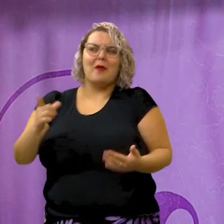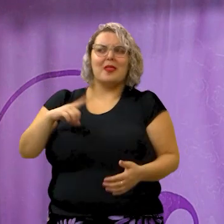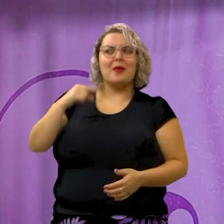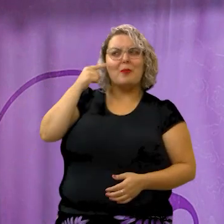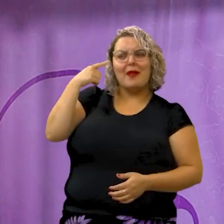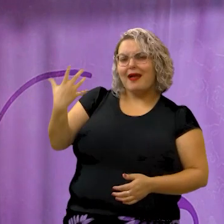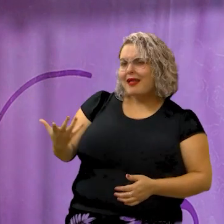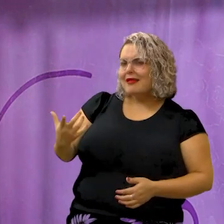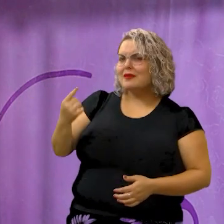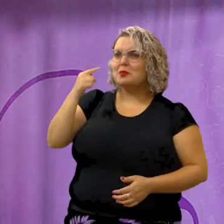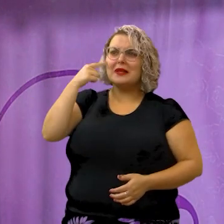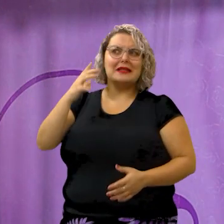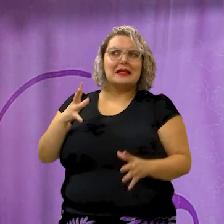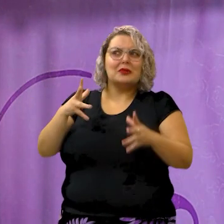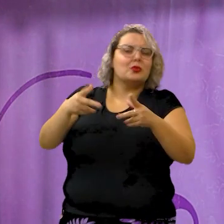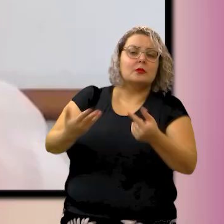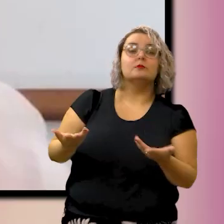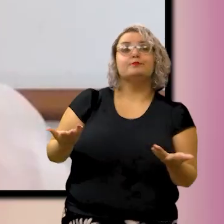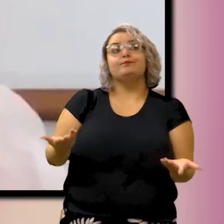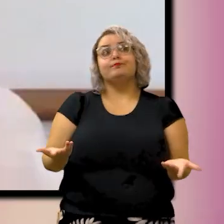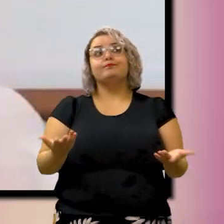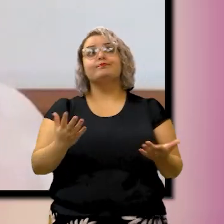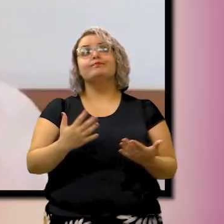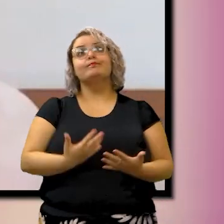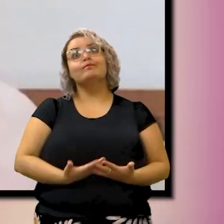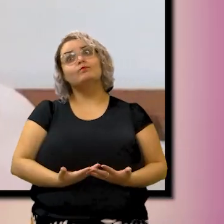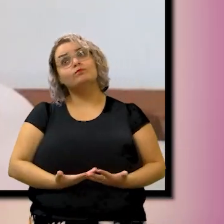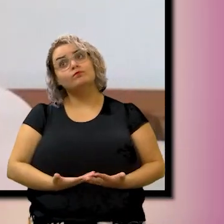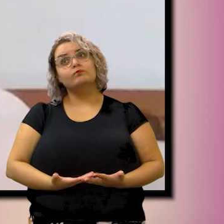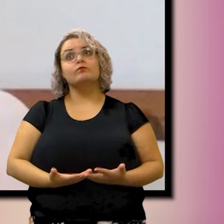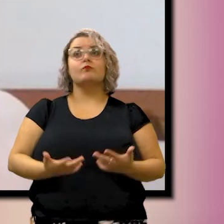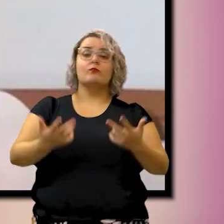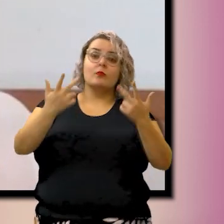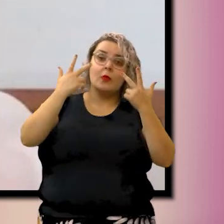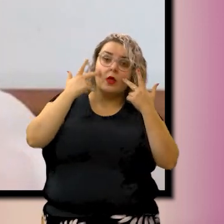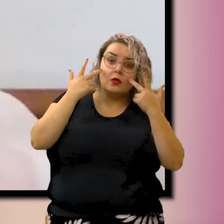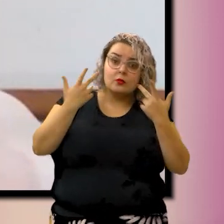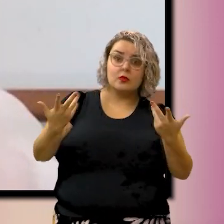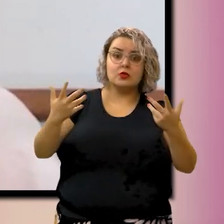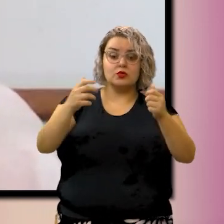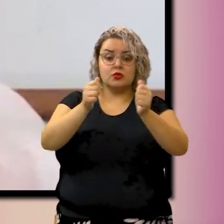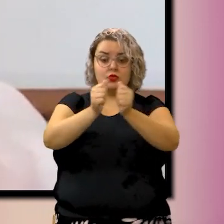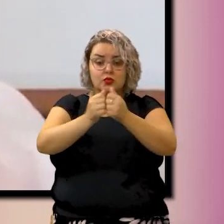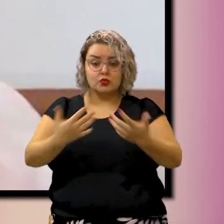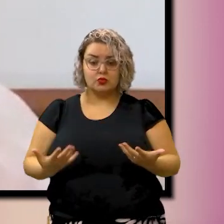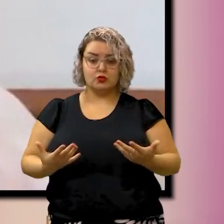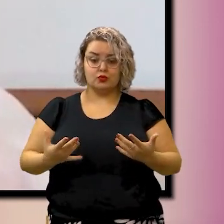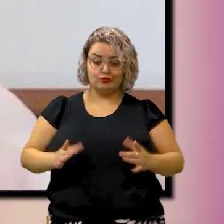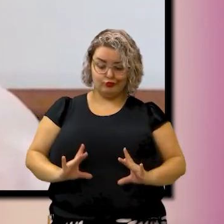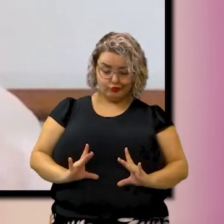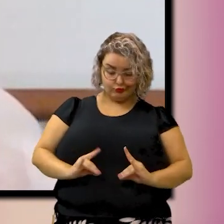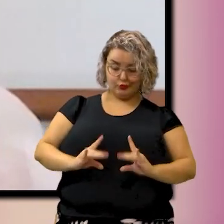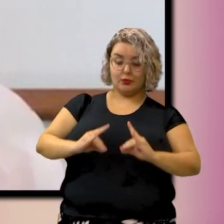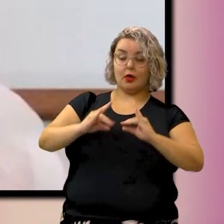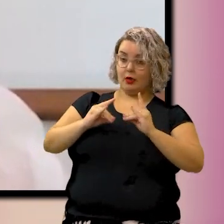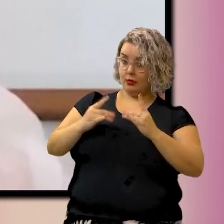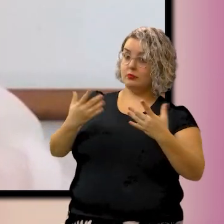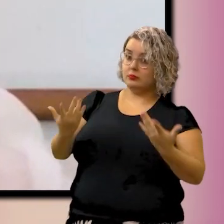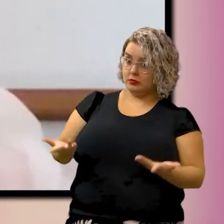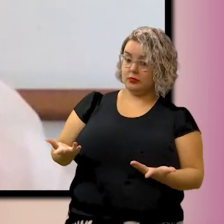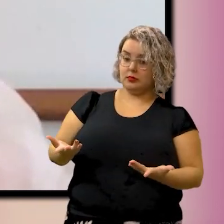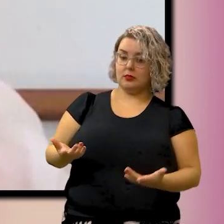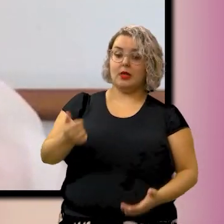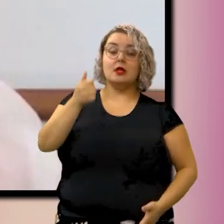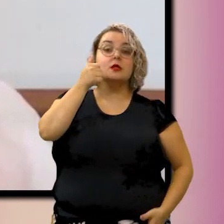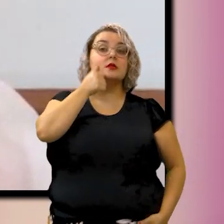para ter uma noção de uma maneira geral? Então, geralmente está associado à presença de hormônios.